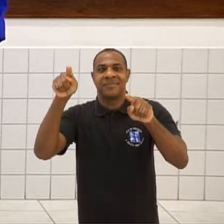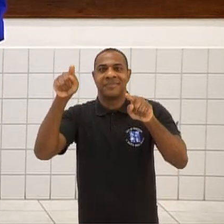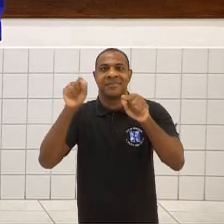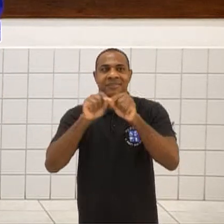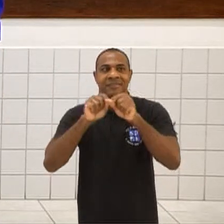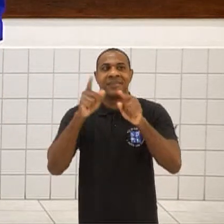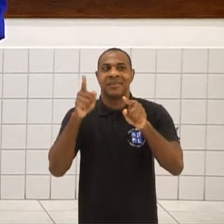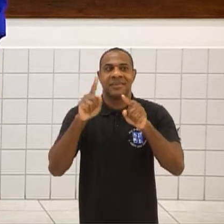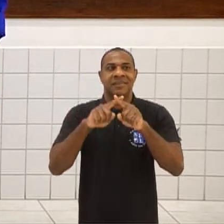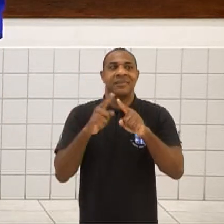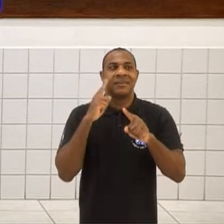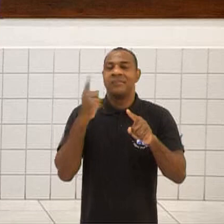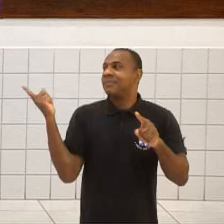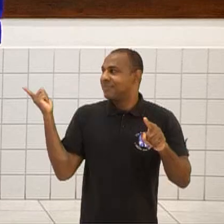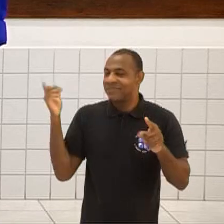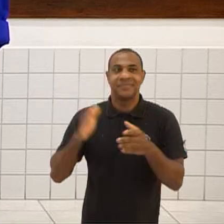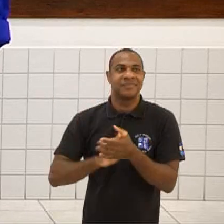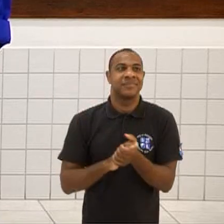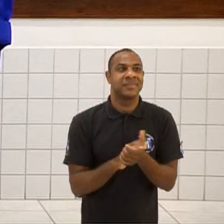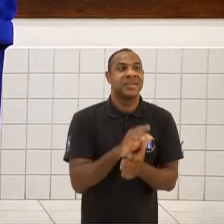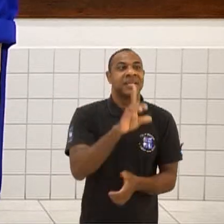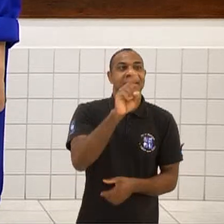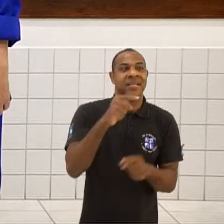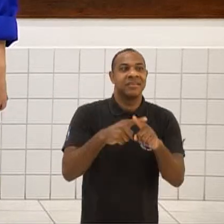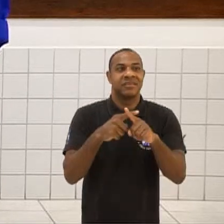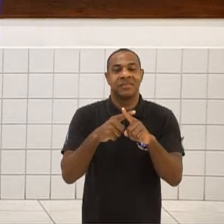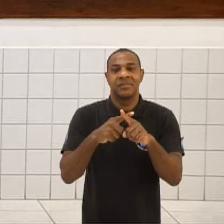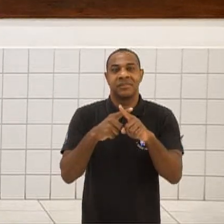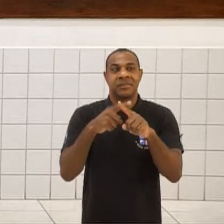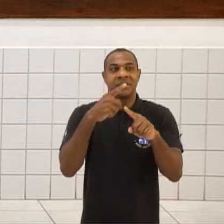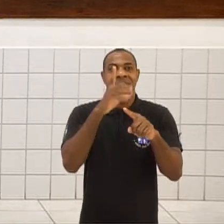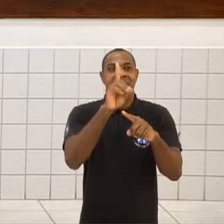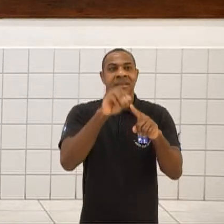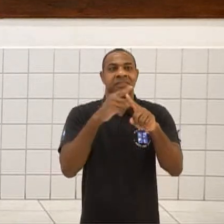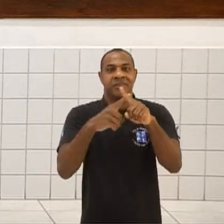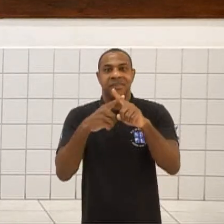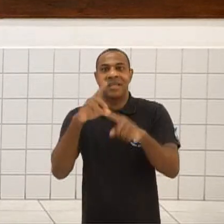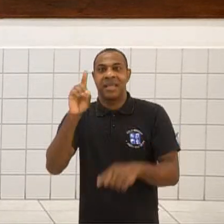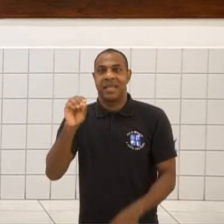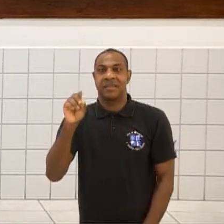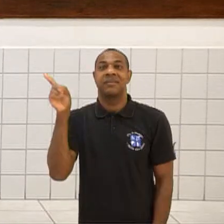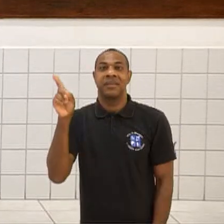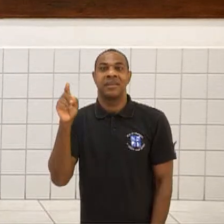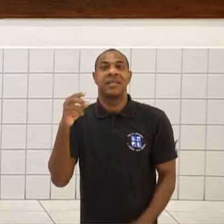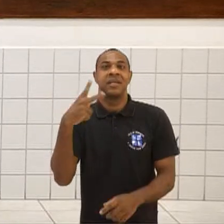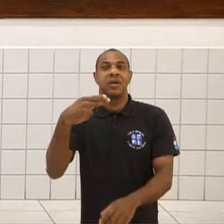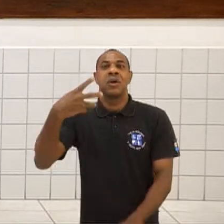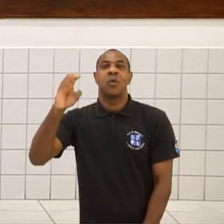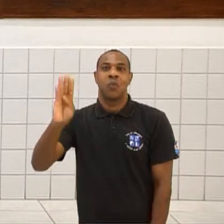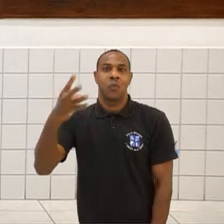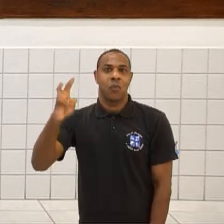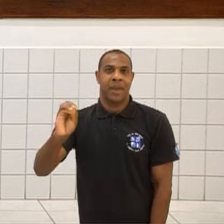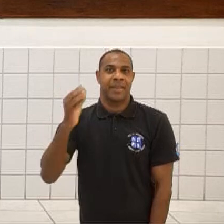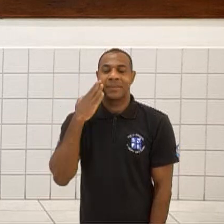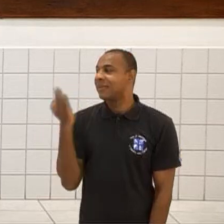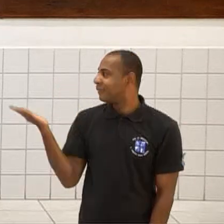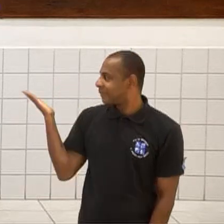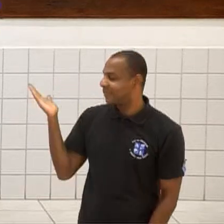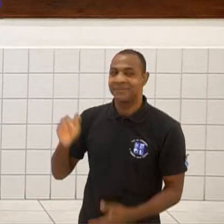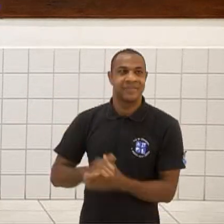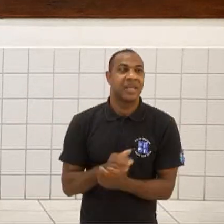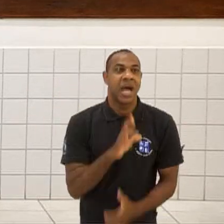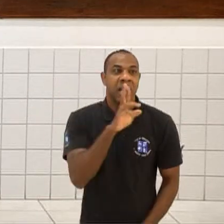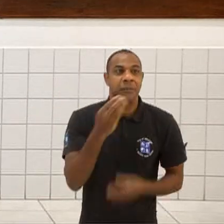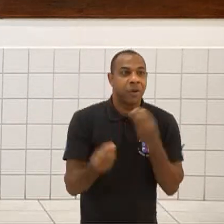10 vezes 1. Fica 10x mais 10 igual a 40. Isolando o x, nós chegamos em x igual a